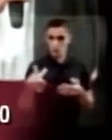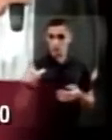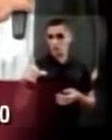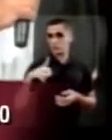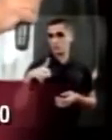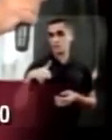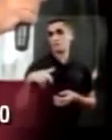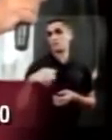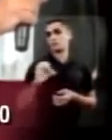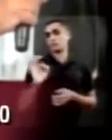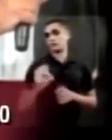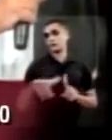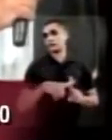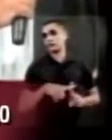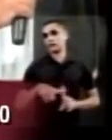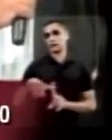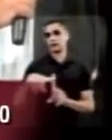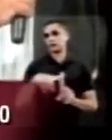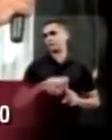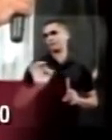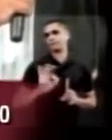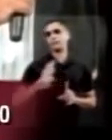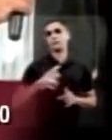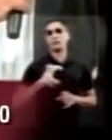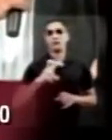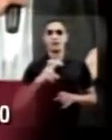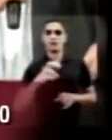positividade de